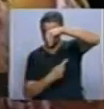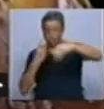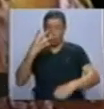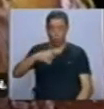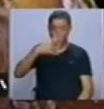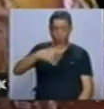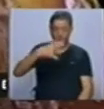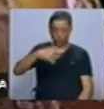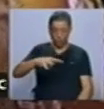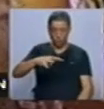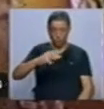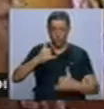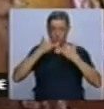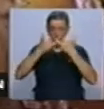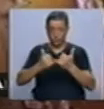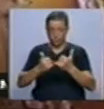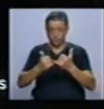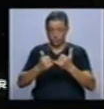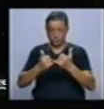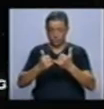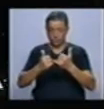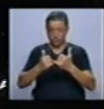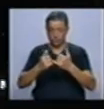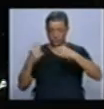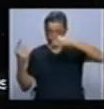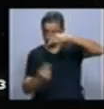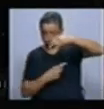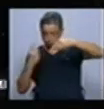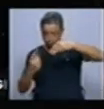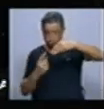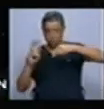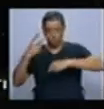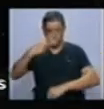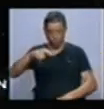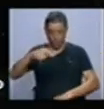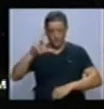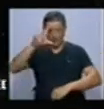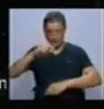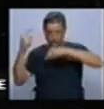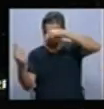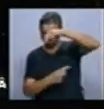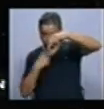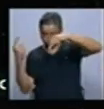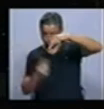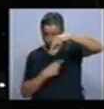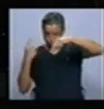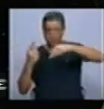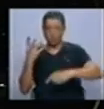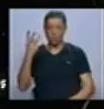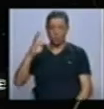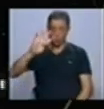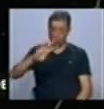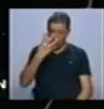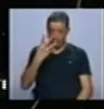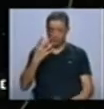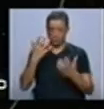Io, nós temos depois Europa e Ganímedes, que dão 2 e 1. Ou seja, temos uma ressonância de 1, 2, 4.